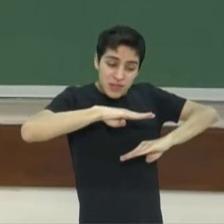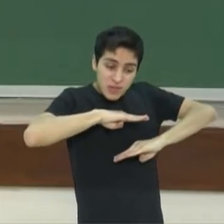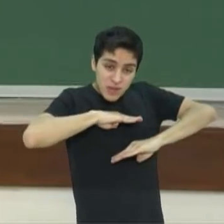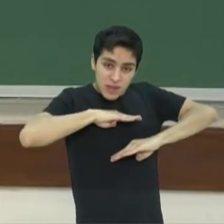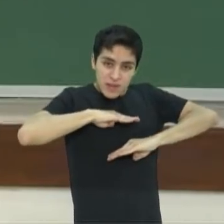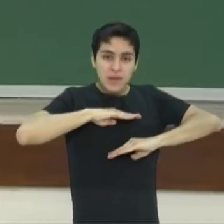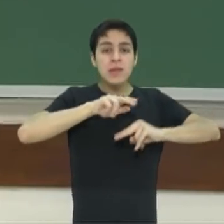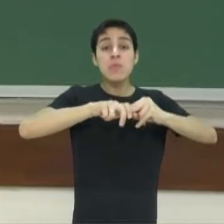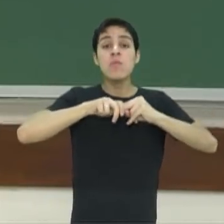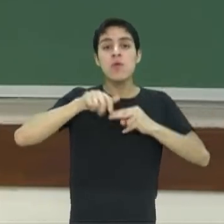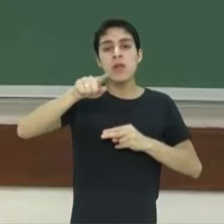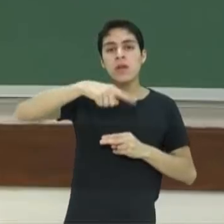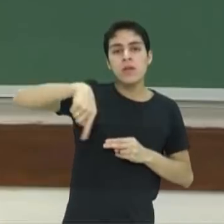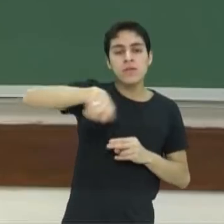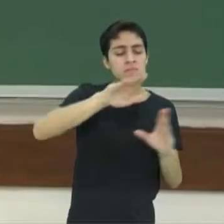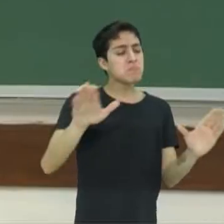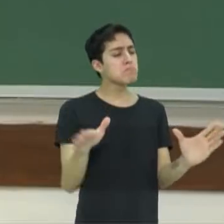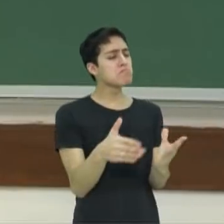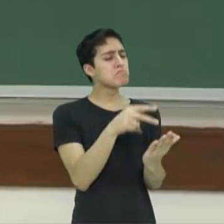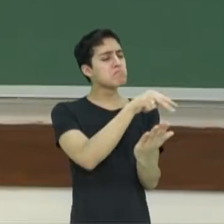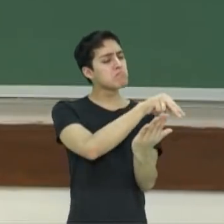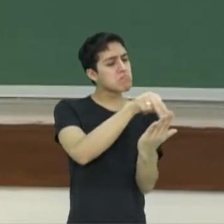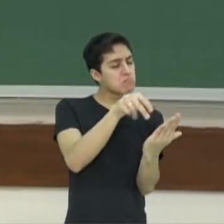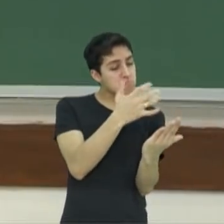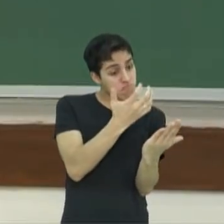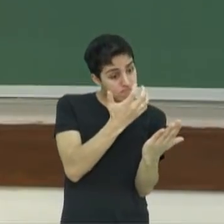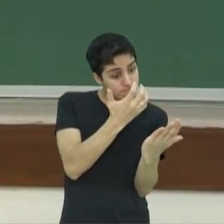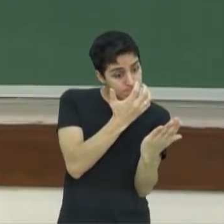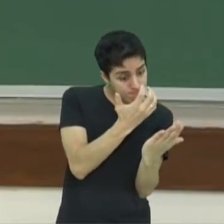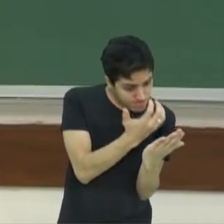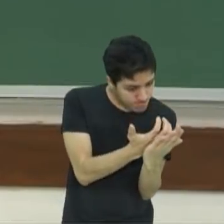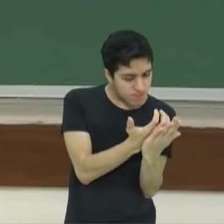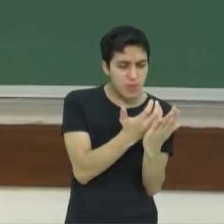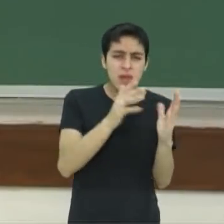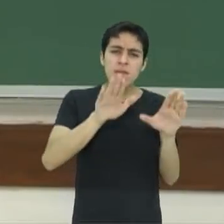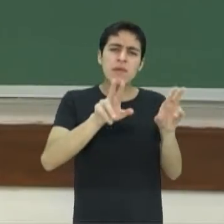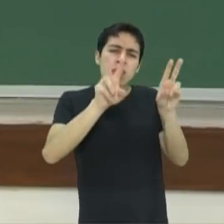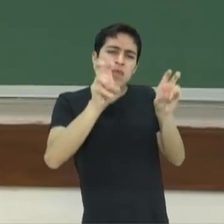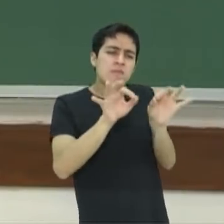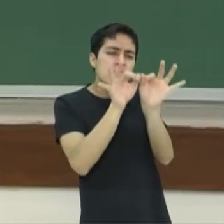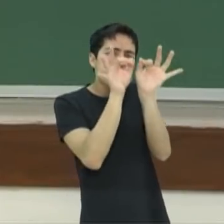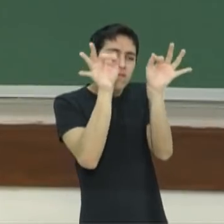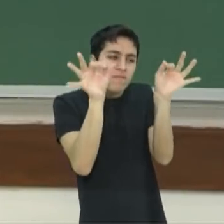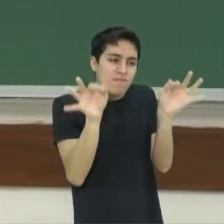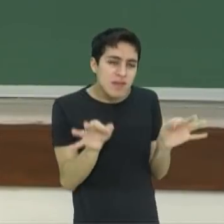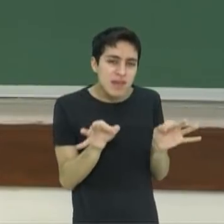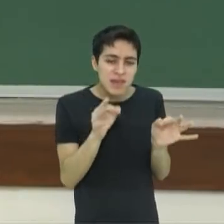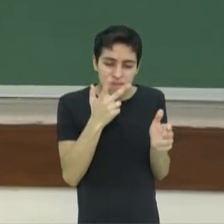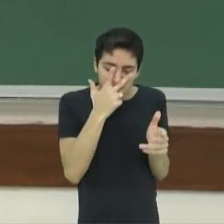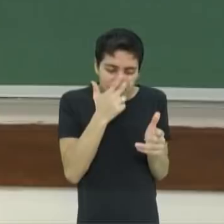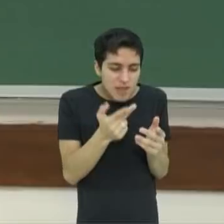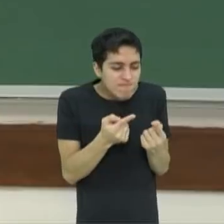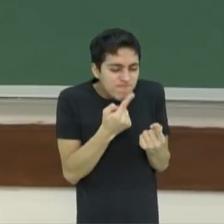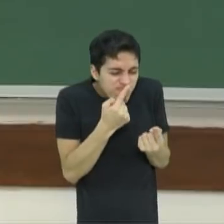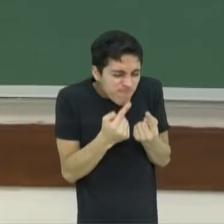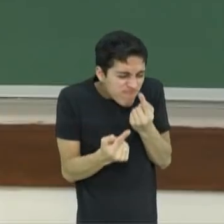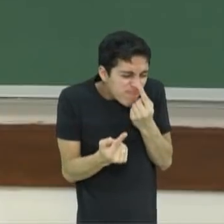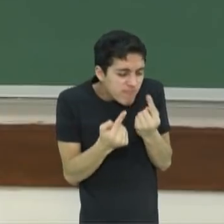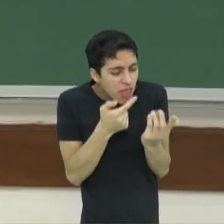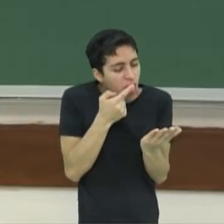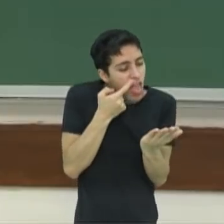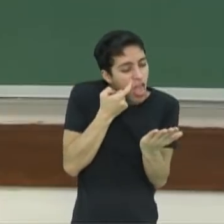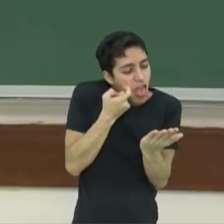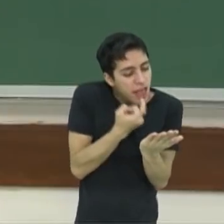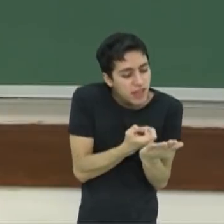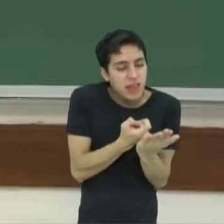a atenção do leitor ficar presa nesse tema que é tão simples, mas acaba sendo tão interessante da forma que a história